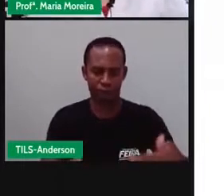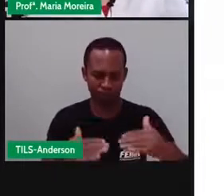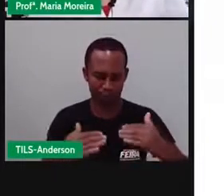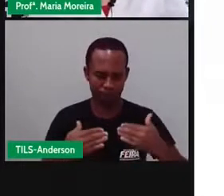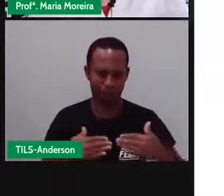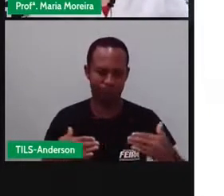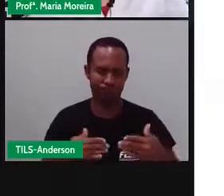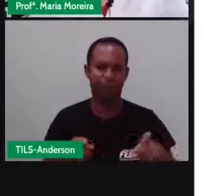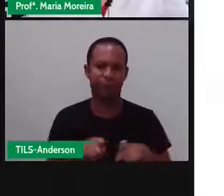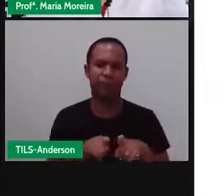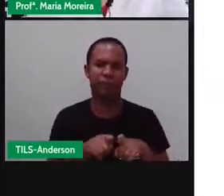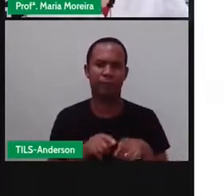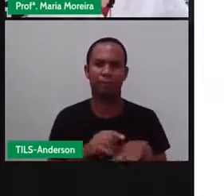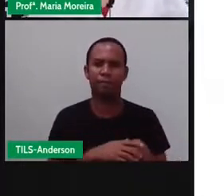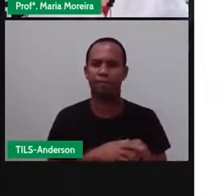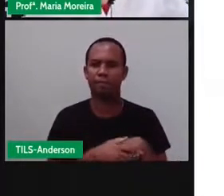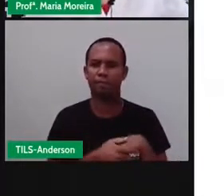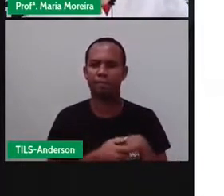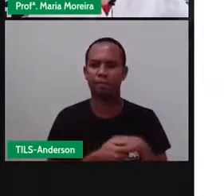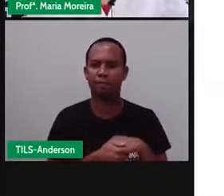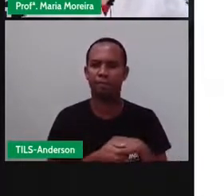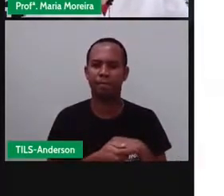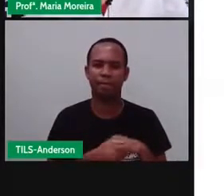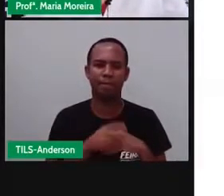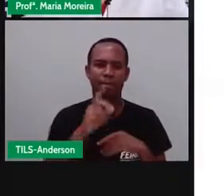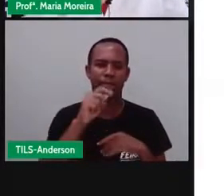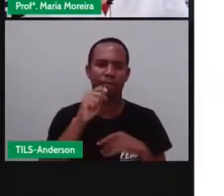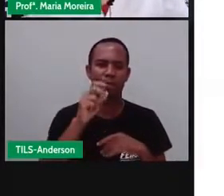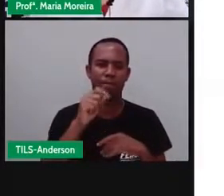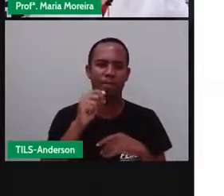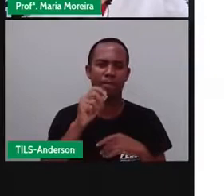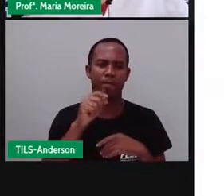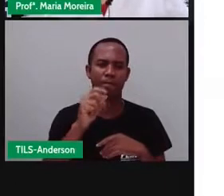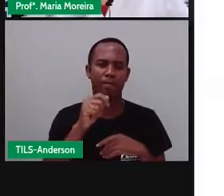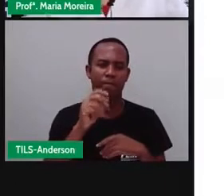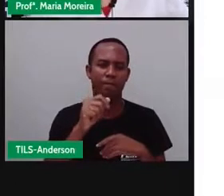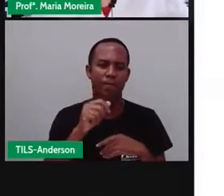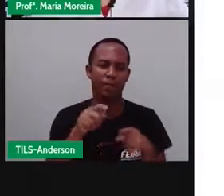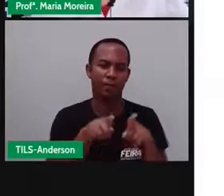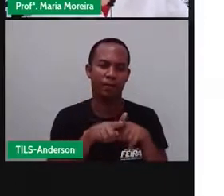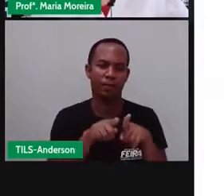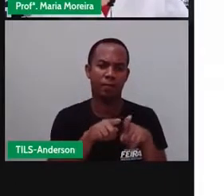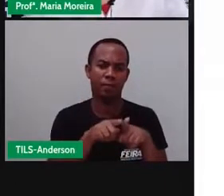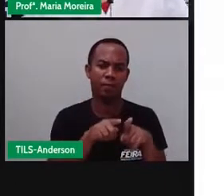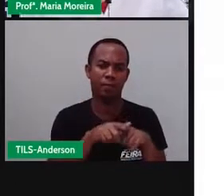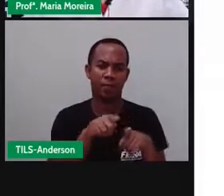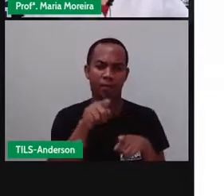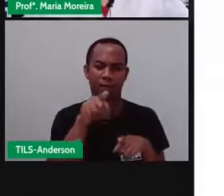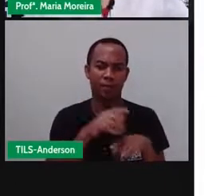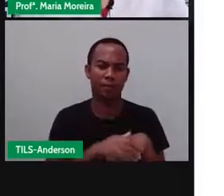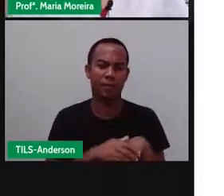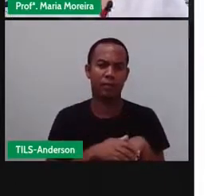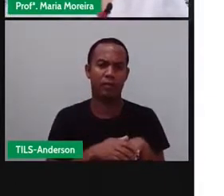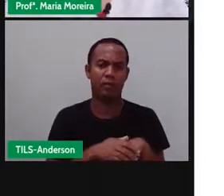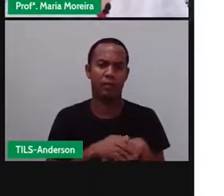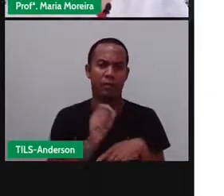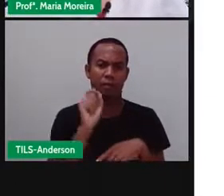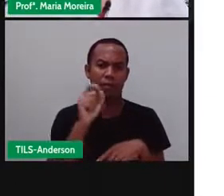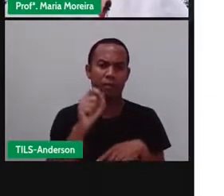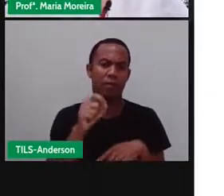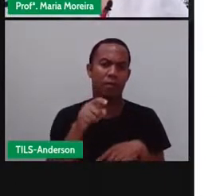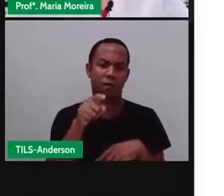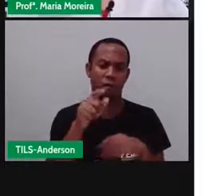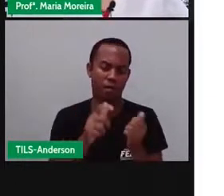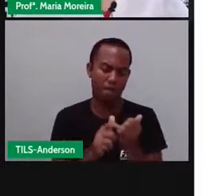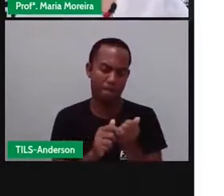Assim, inclusive, a maisena, a gente esqueceu, né? O amido de milho, que a gente conhece aí como maisena, como o nome da marca, vem de onde? Do